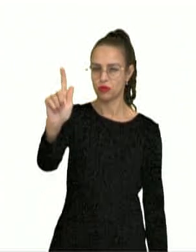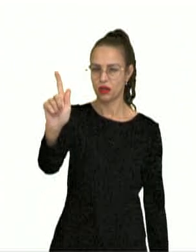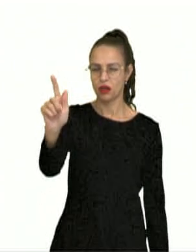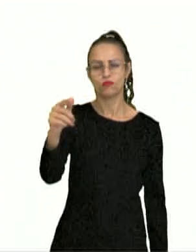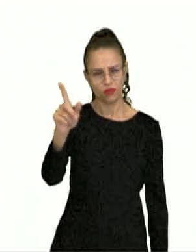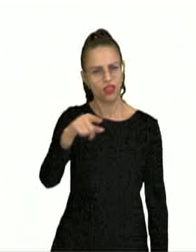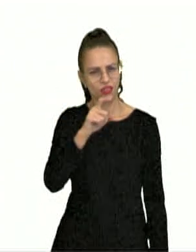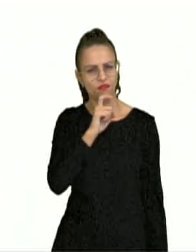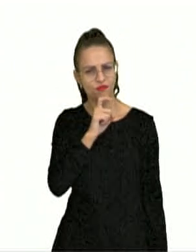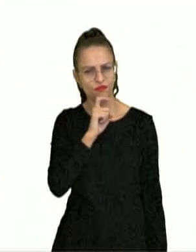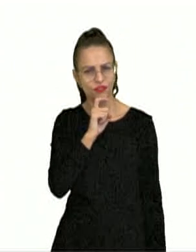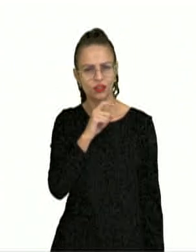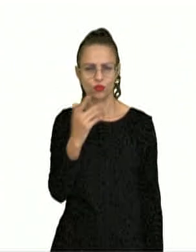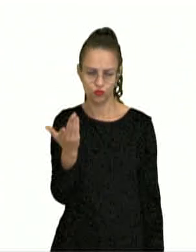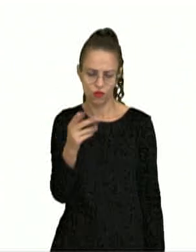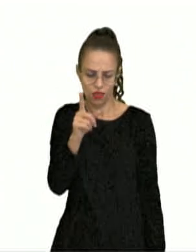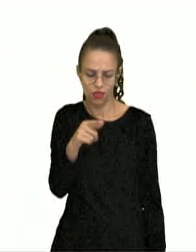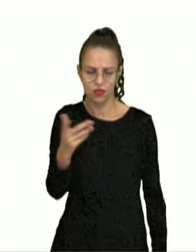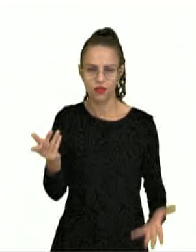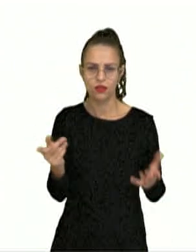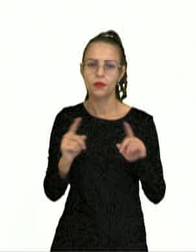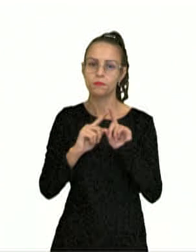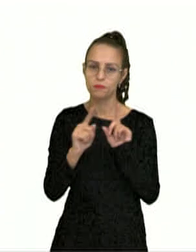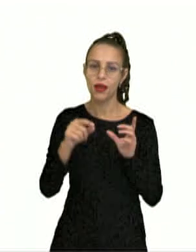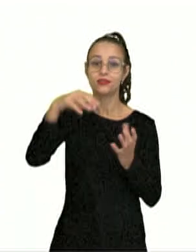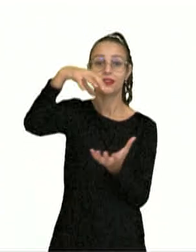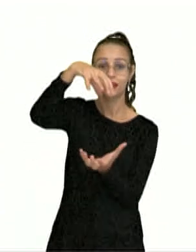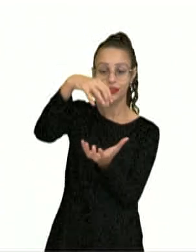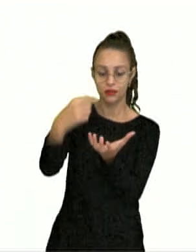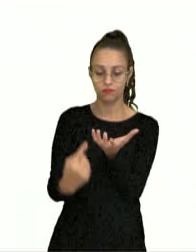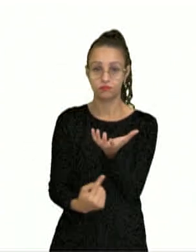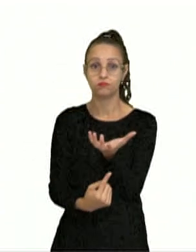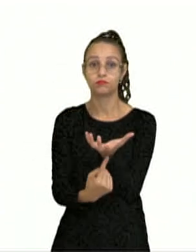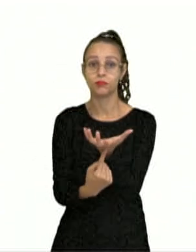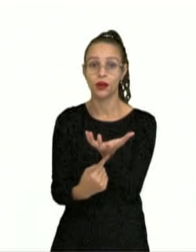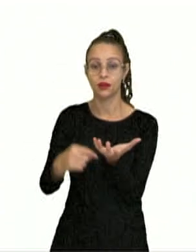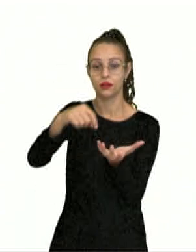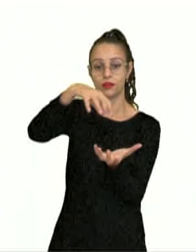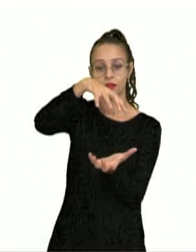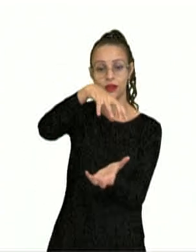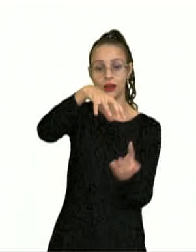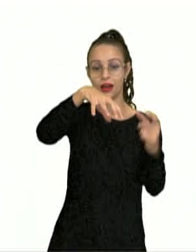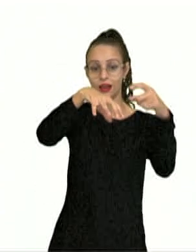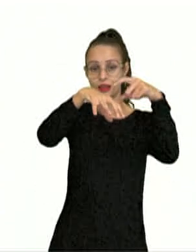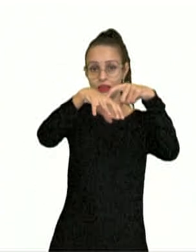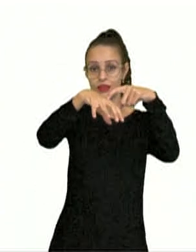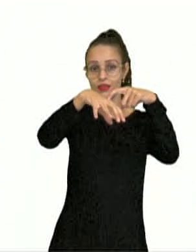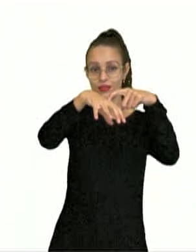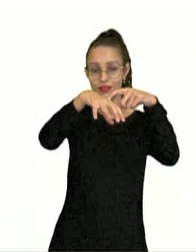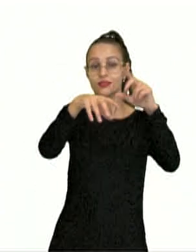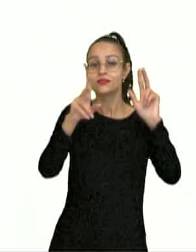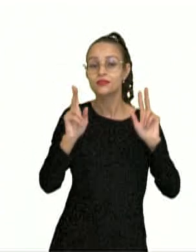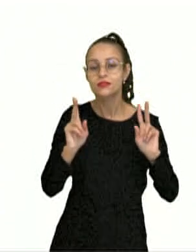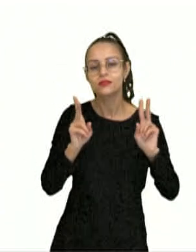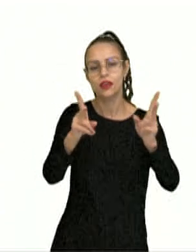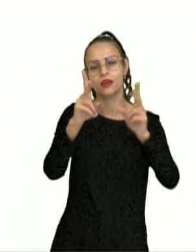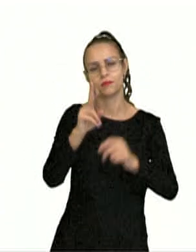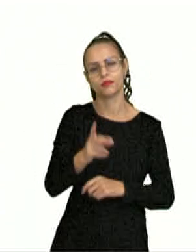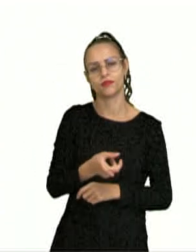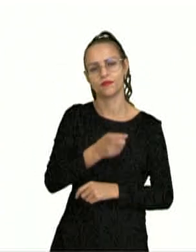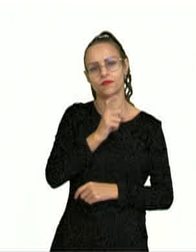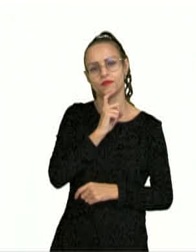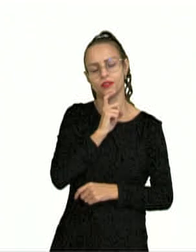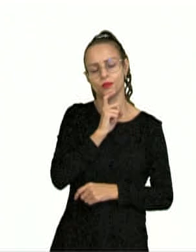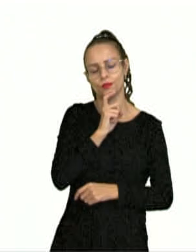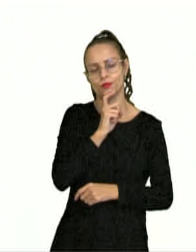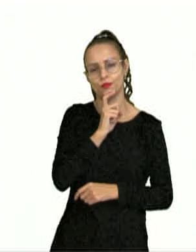é frio, né? Para nós é inverno, mas nas regiões polares é sempre frio. O Sol não aquece muito essas áreas,